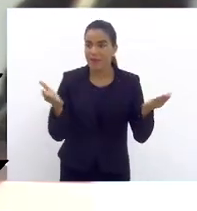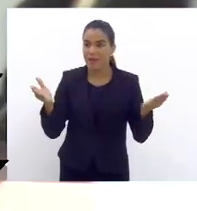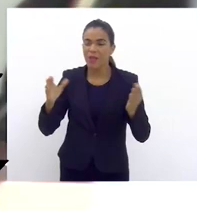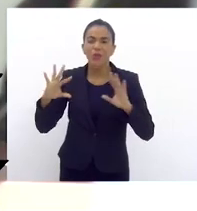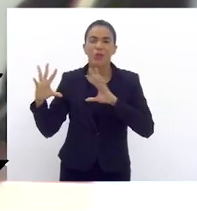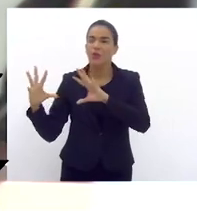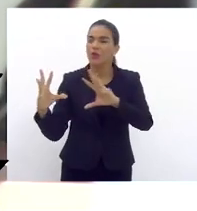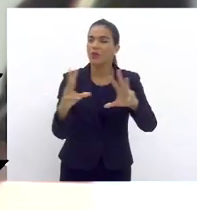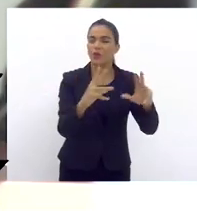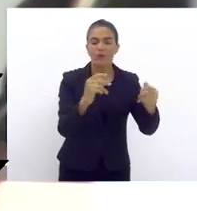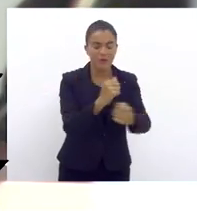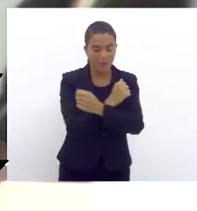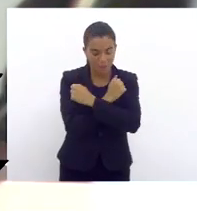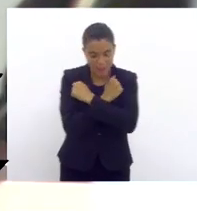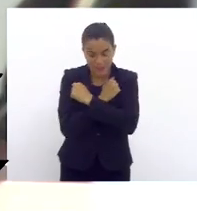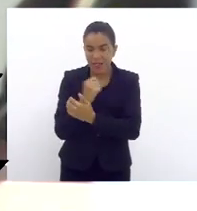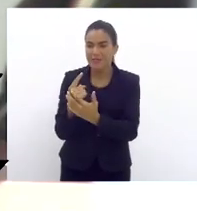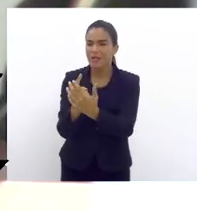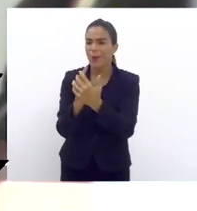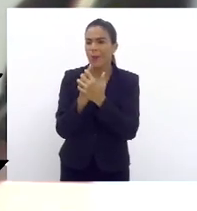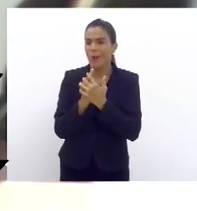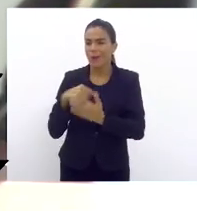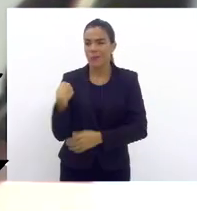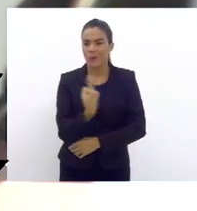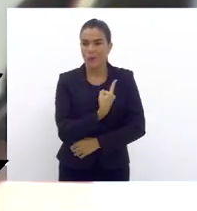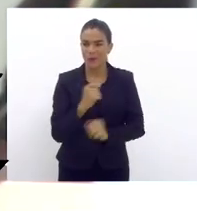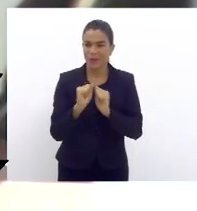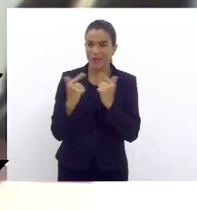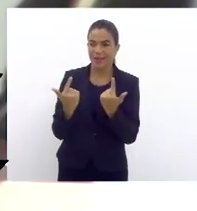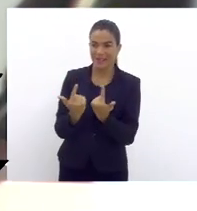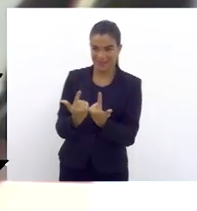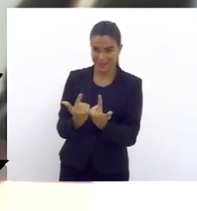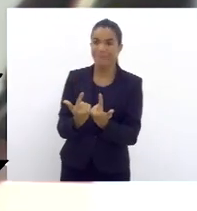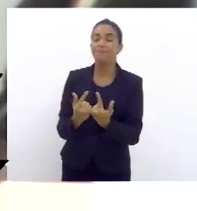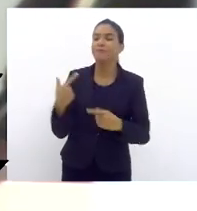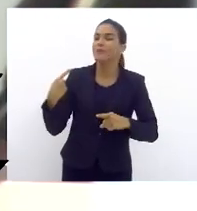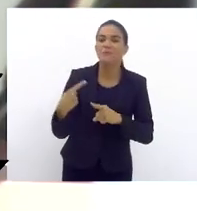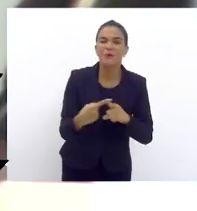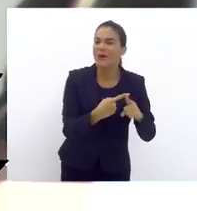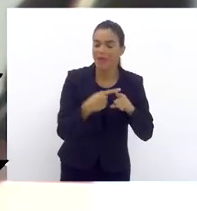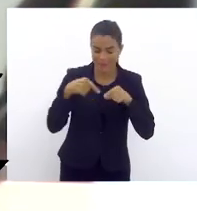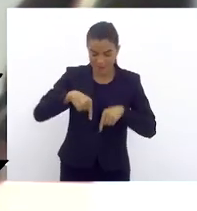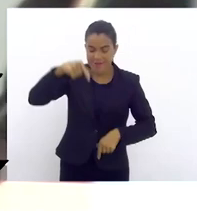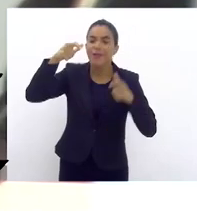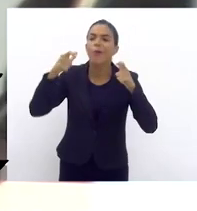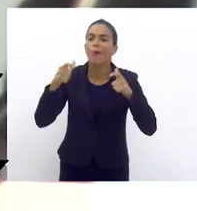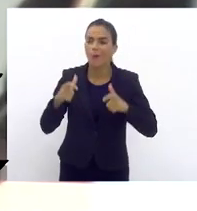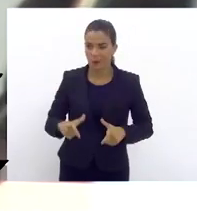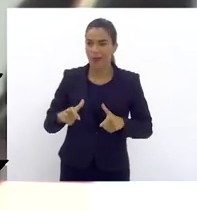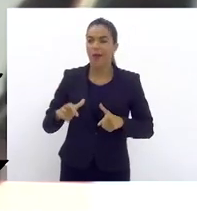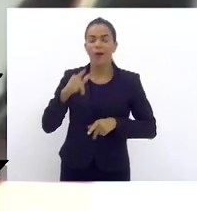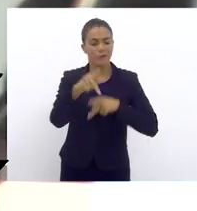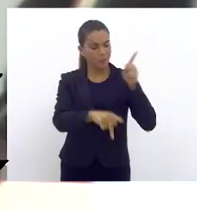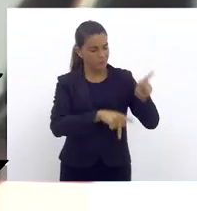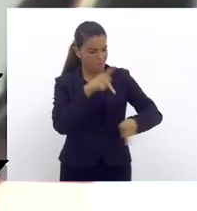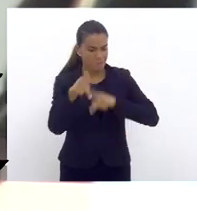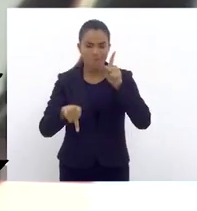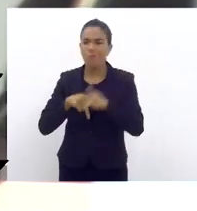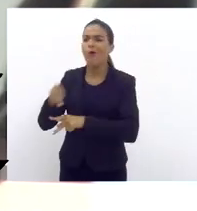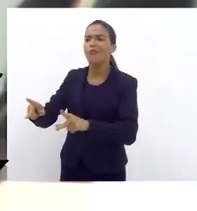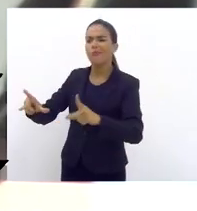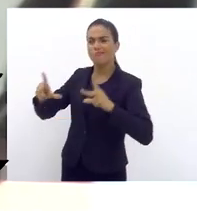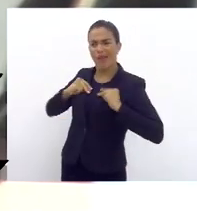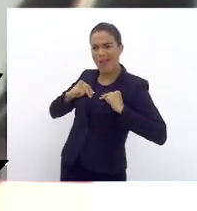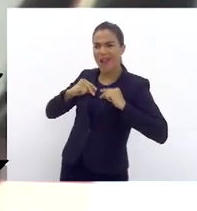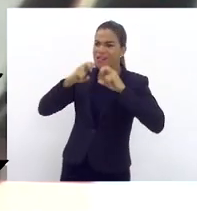sintam todos abraçados e acolhidos pela gente aqui na Assembleia Legislativa porque esse é o lugar onde o povo merece